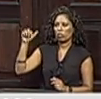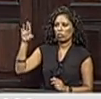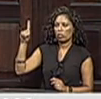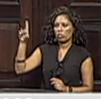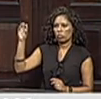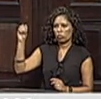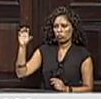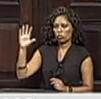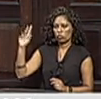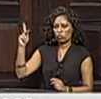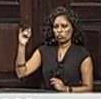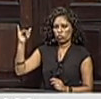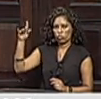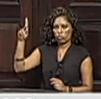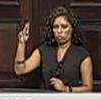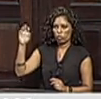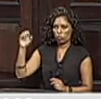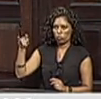da Mangueira, Cidinha Campos.